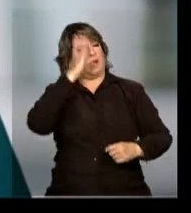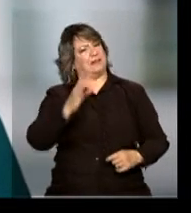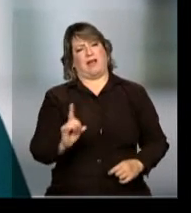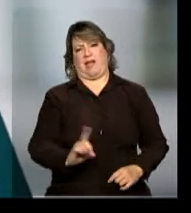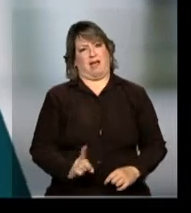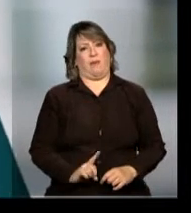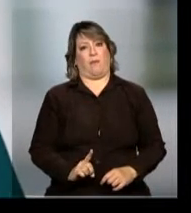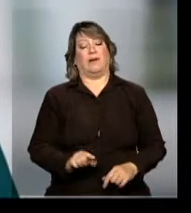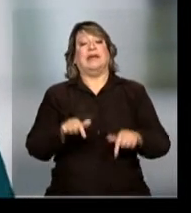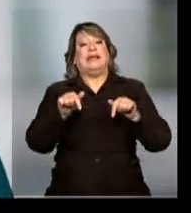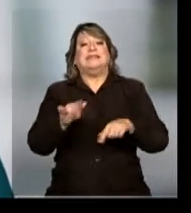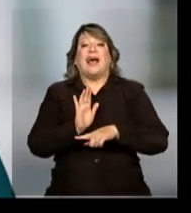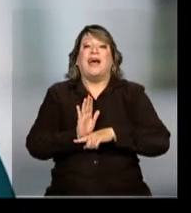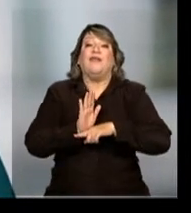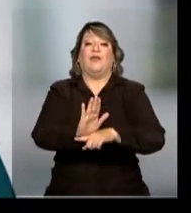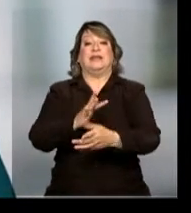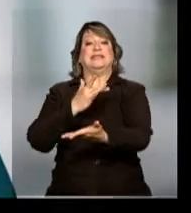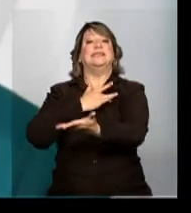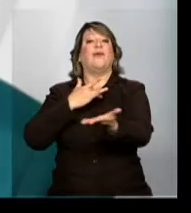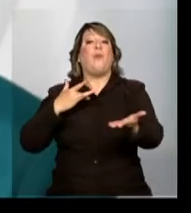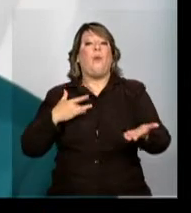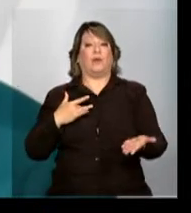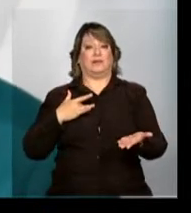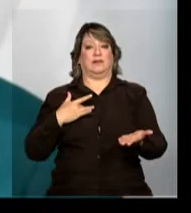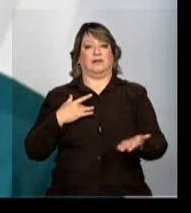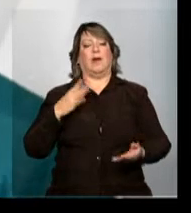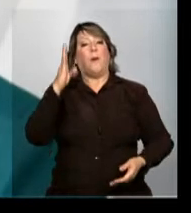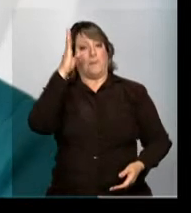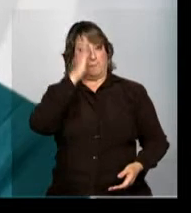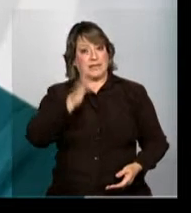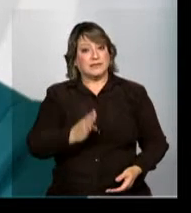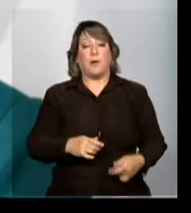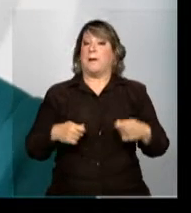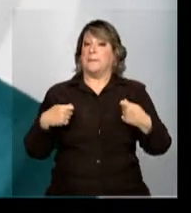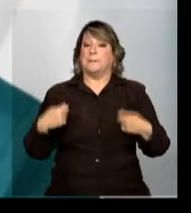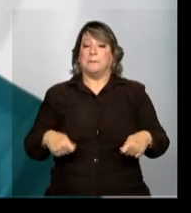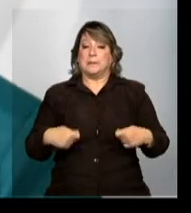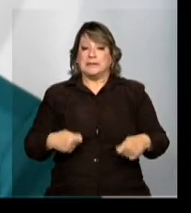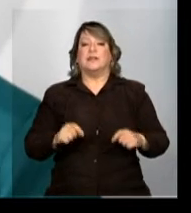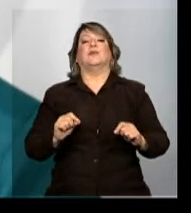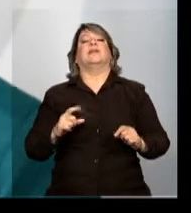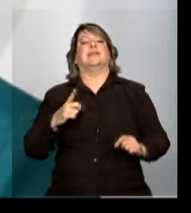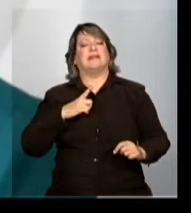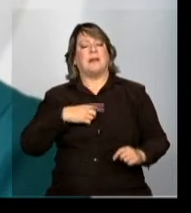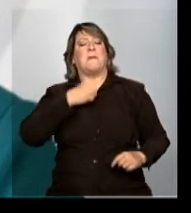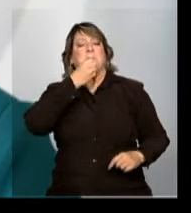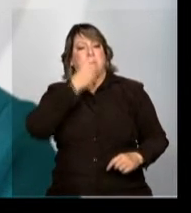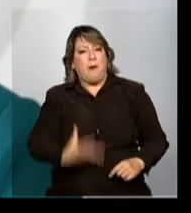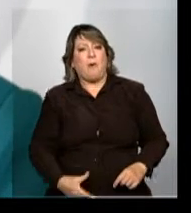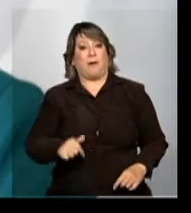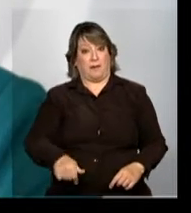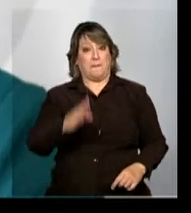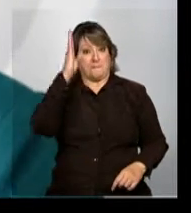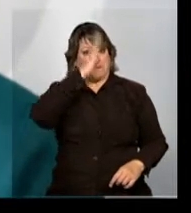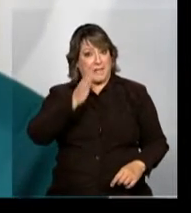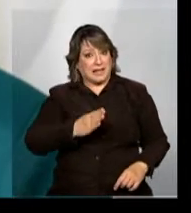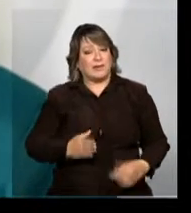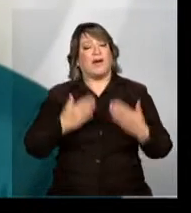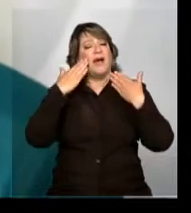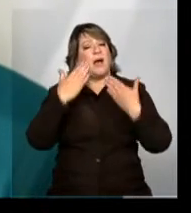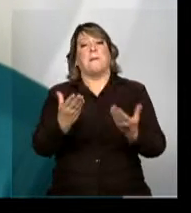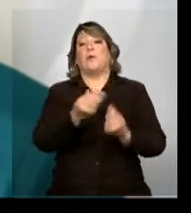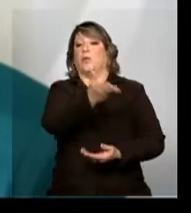decisão a favor da saúde o brasil deve muito aos seus médicos o brasil deve muito